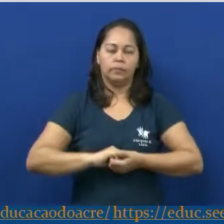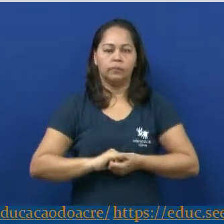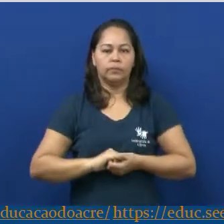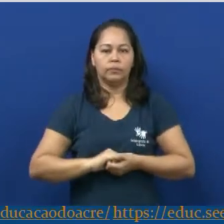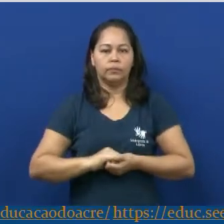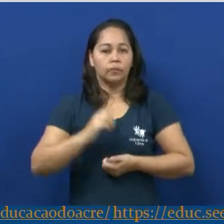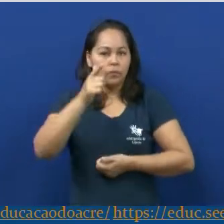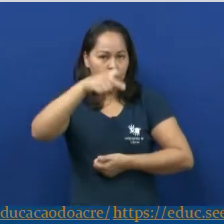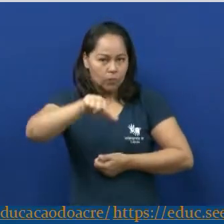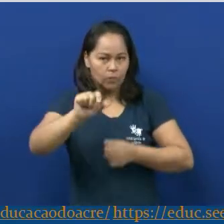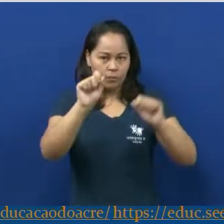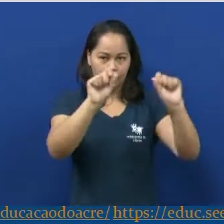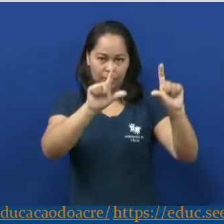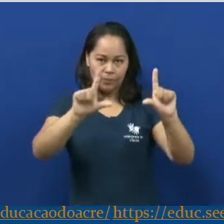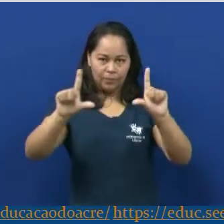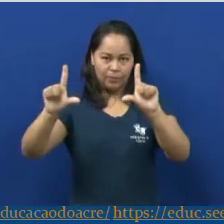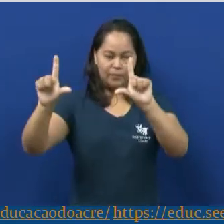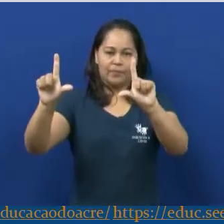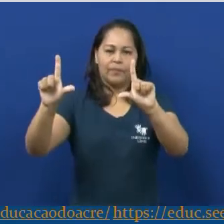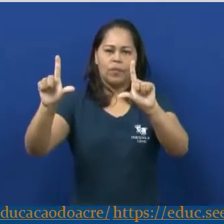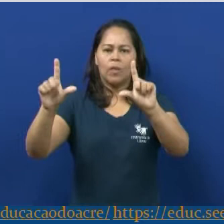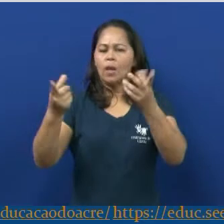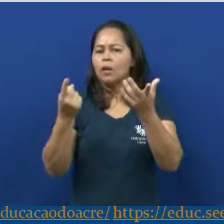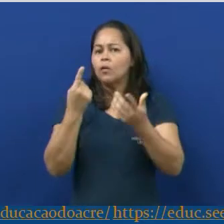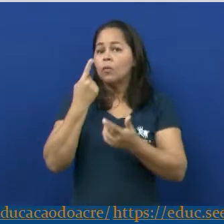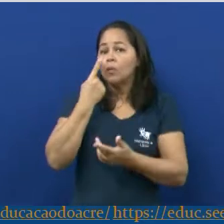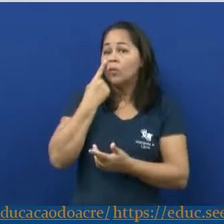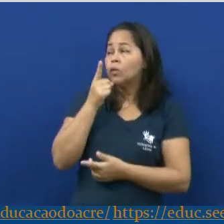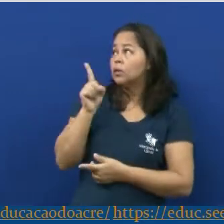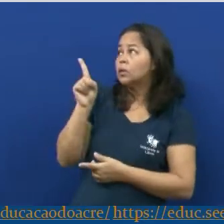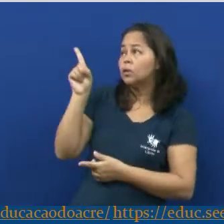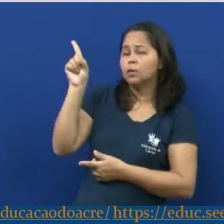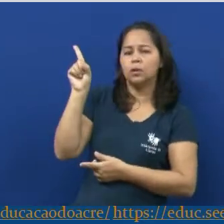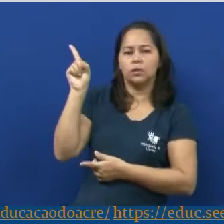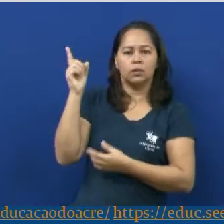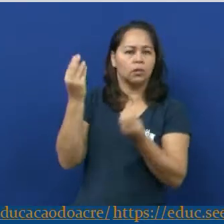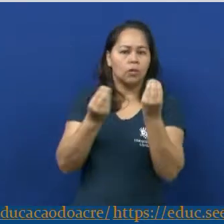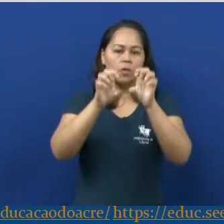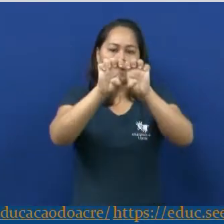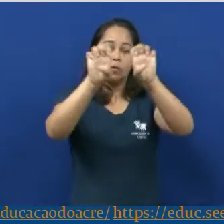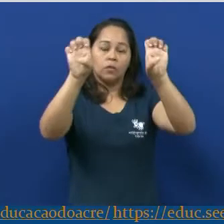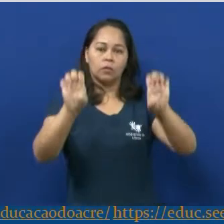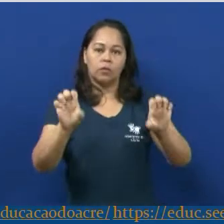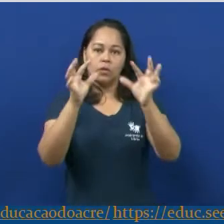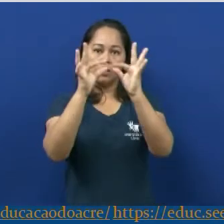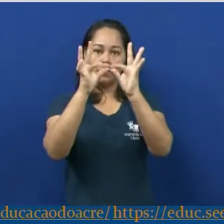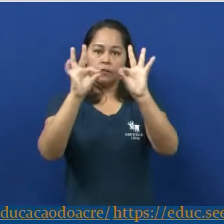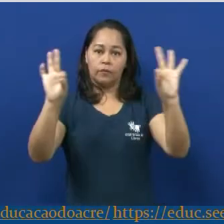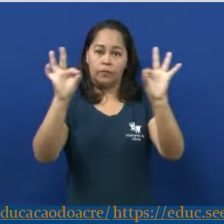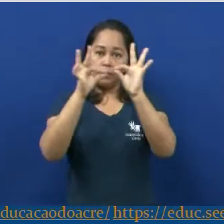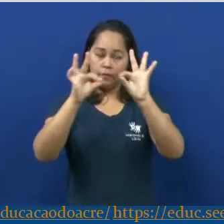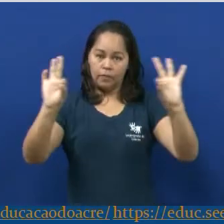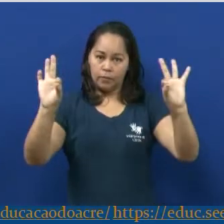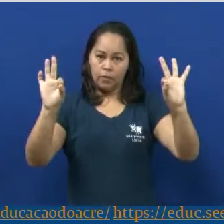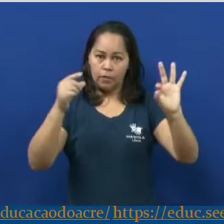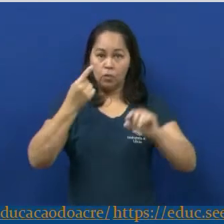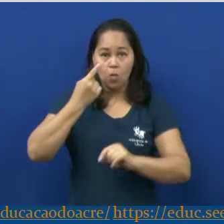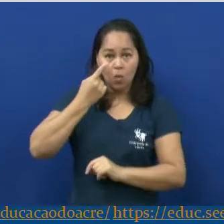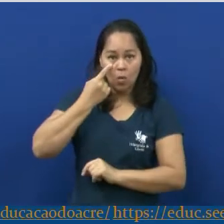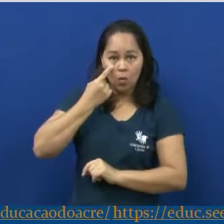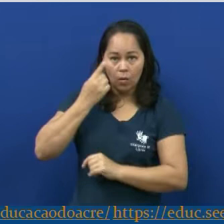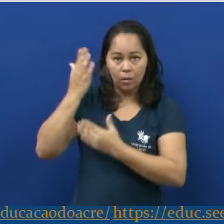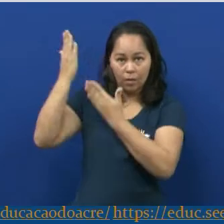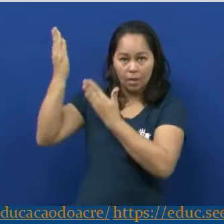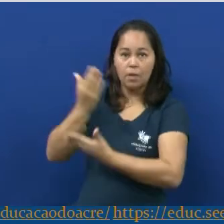e vamos ver o outro slide que eu vou colocar para ti a estrutura das frases e olha